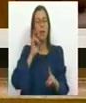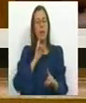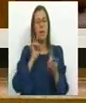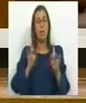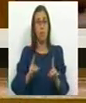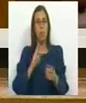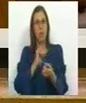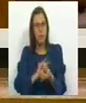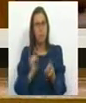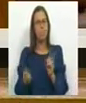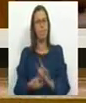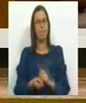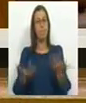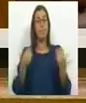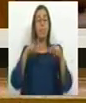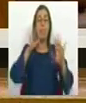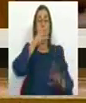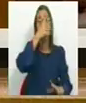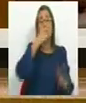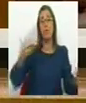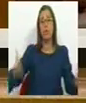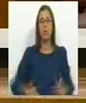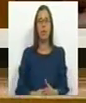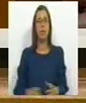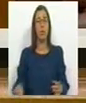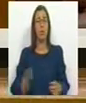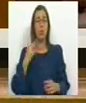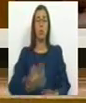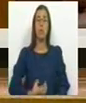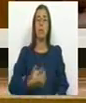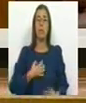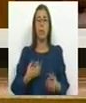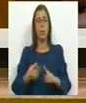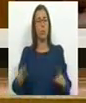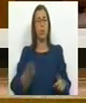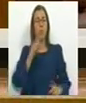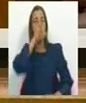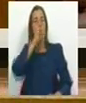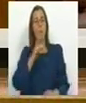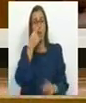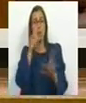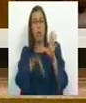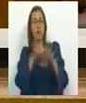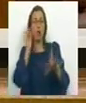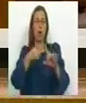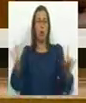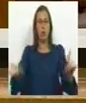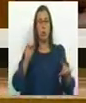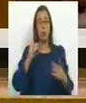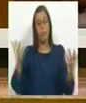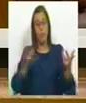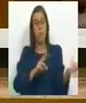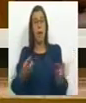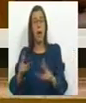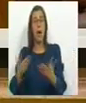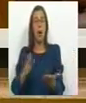importa inverter. Mas, infelizmente, não é esse o sentido que o Governo escolheu. As